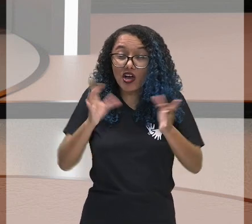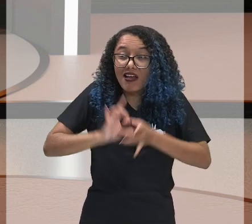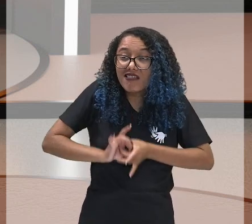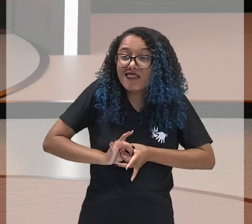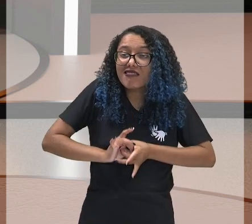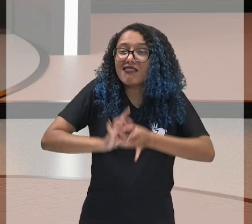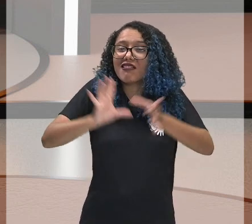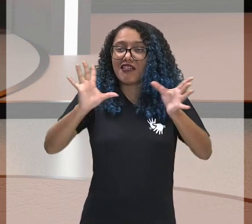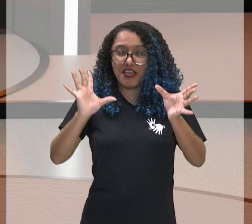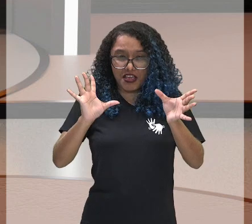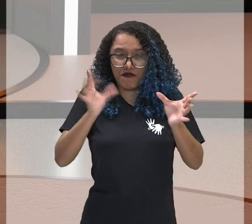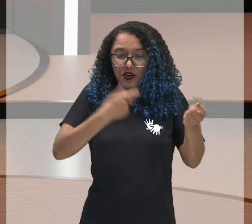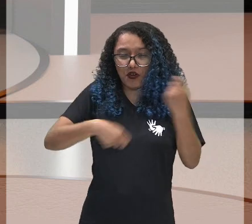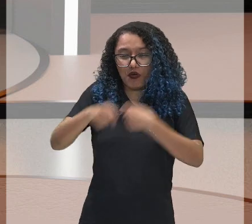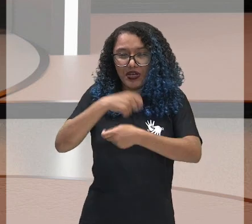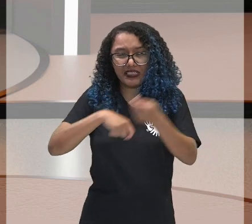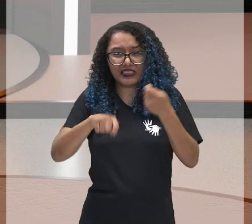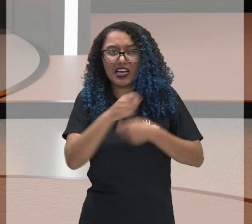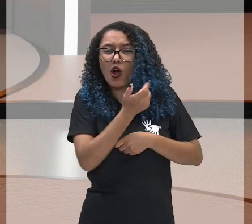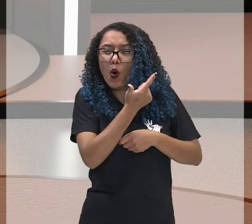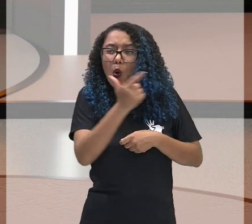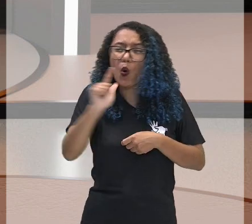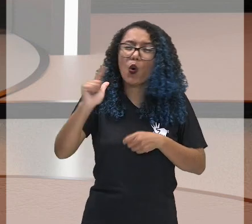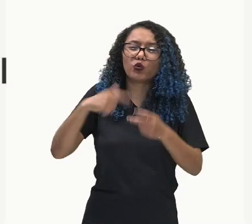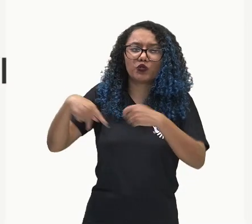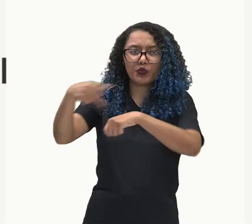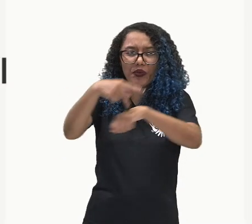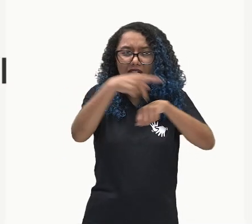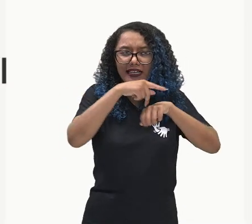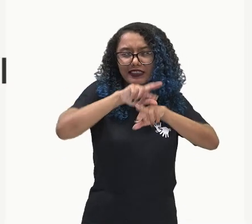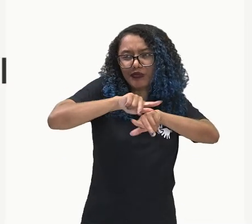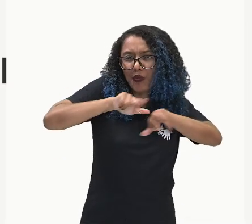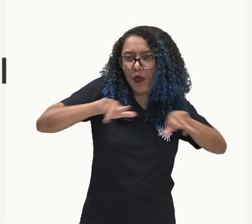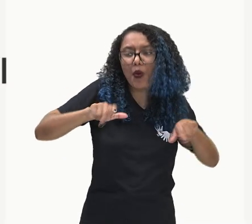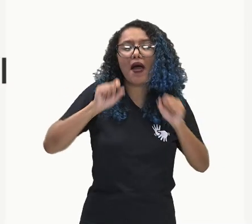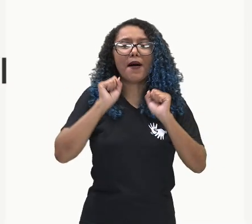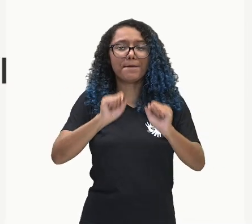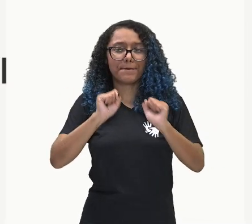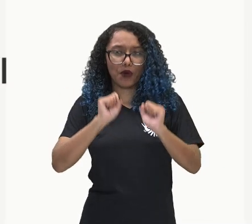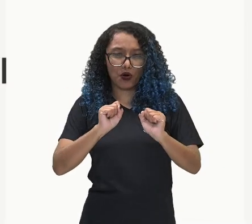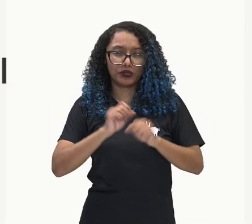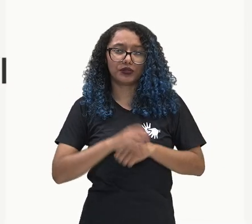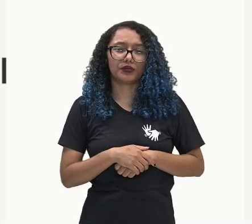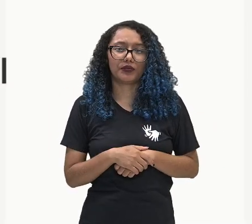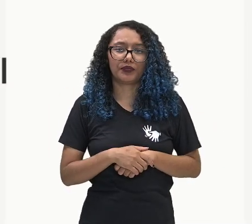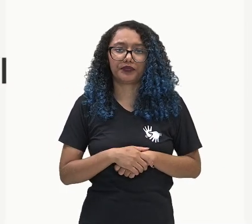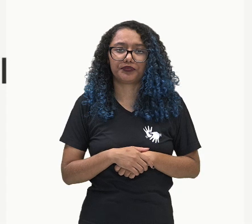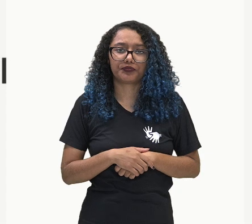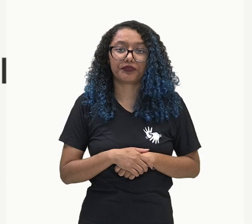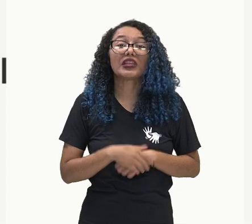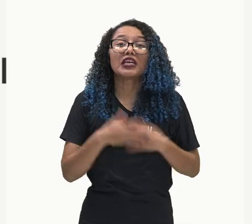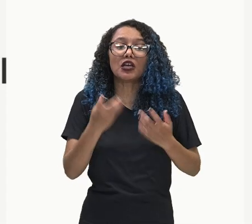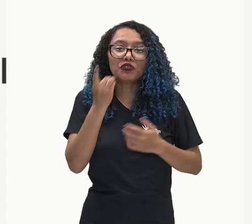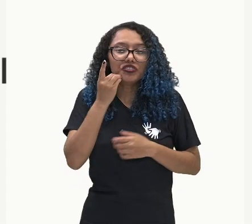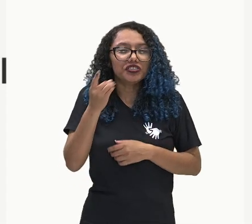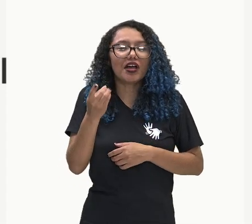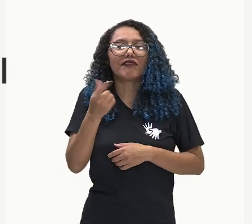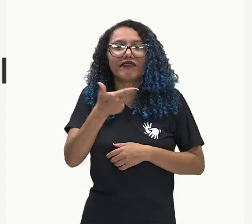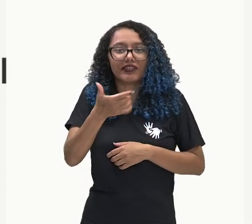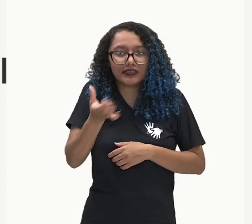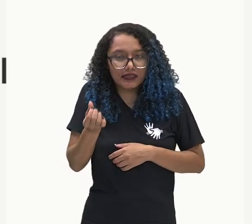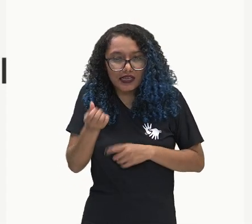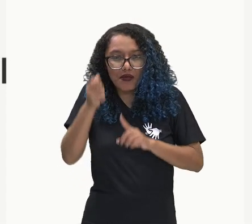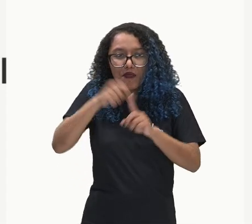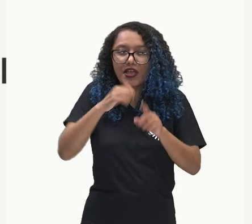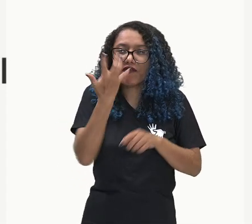comercializar com comerciantes ingleses também. Vamos ao texto. Vamos lá, galera. No dia 26 de fevereiro, a corte